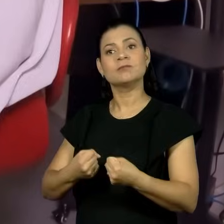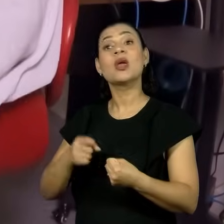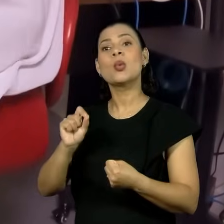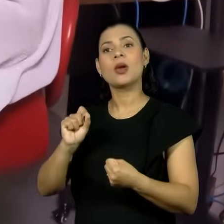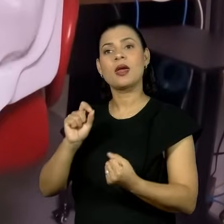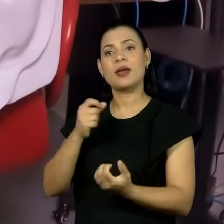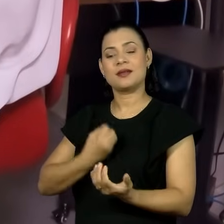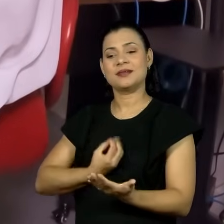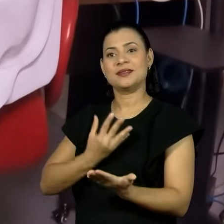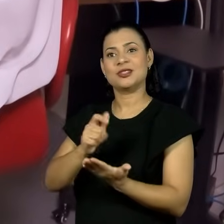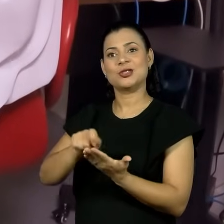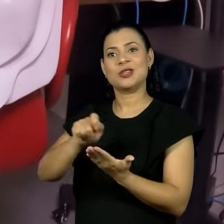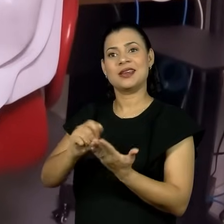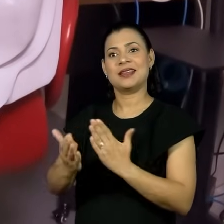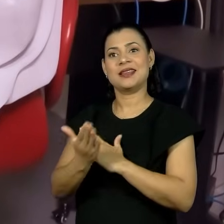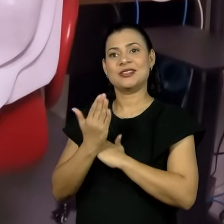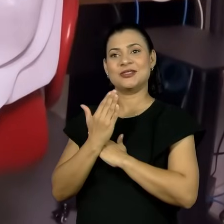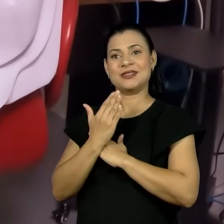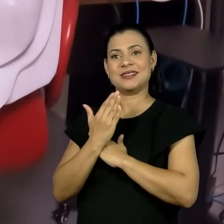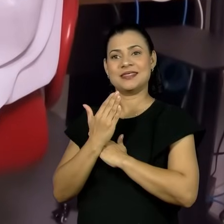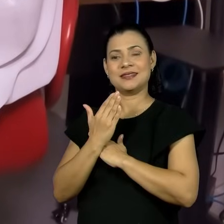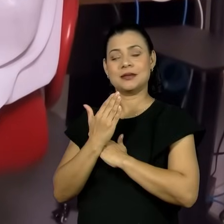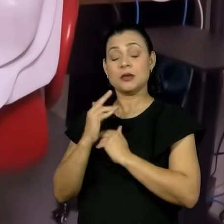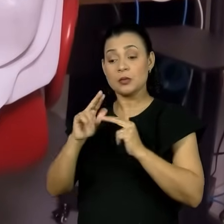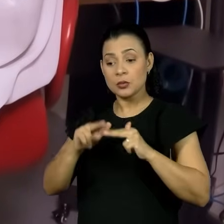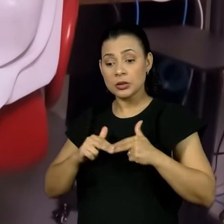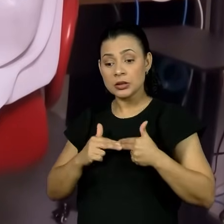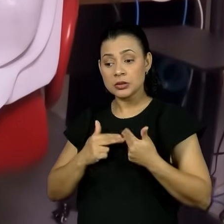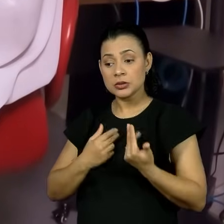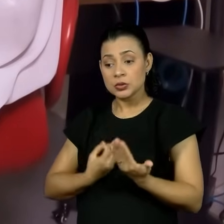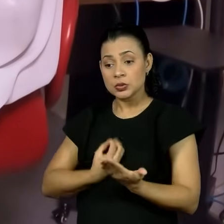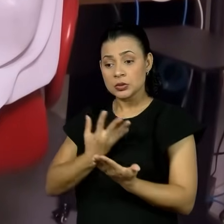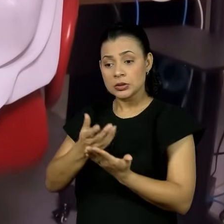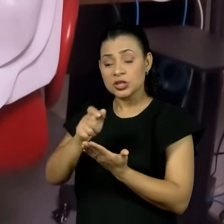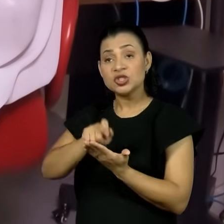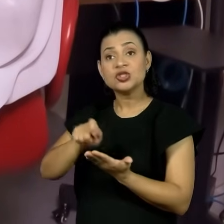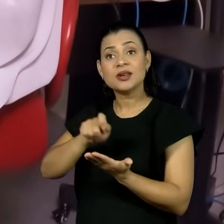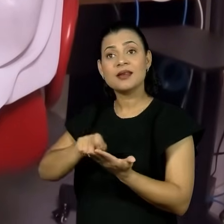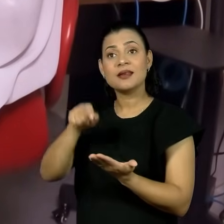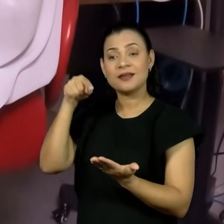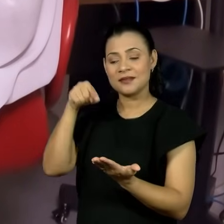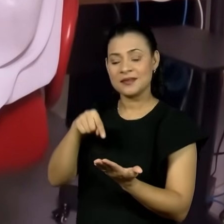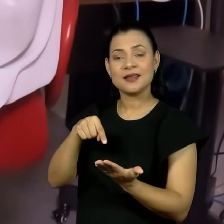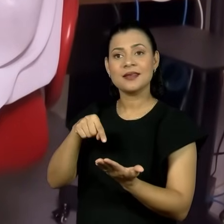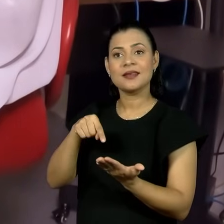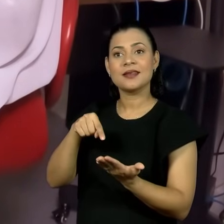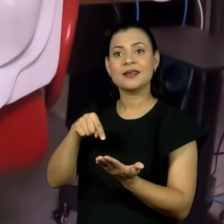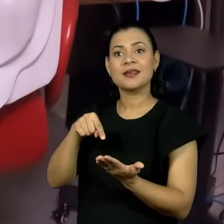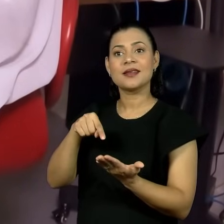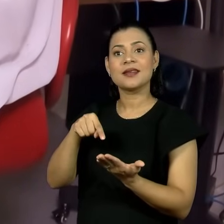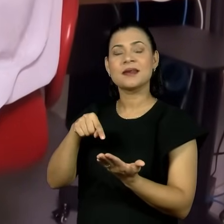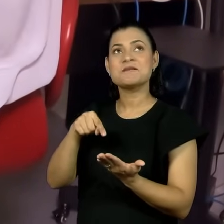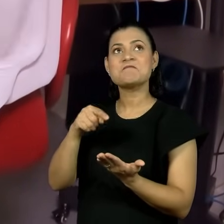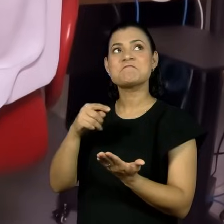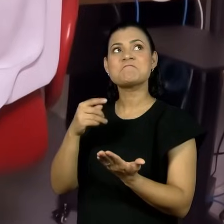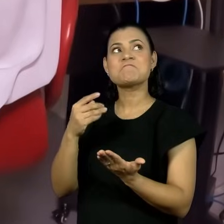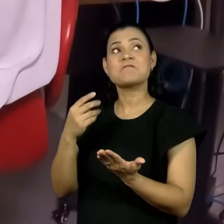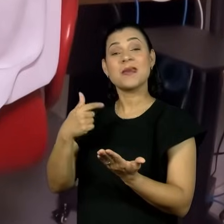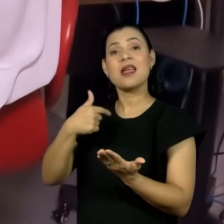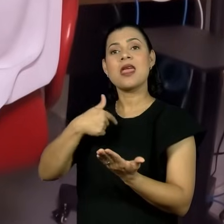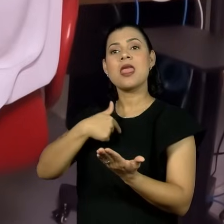escrita. Então, escrever é o lugar que eu